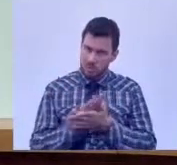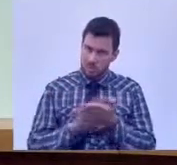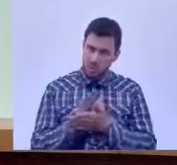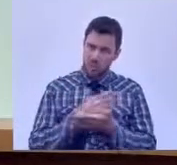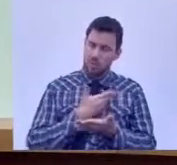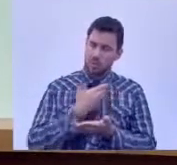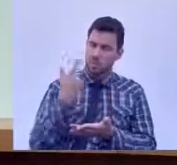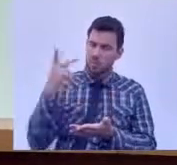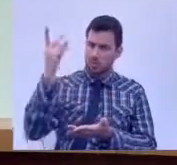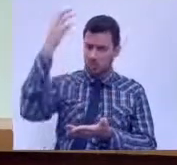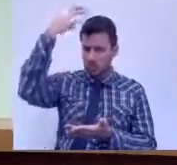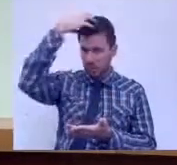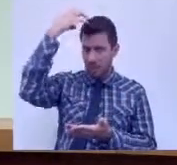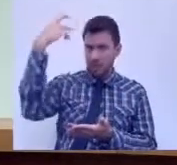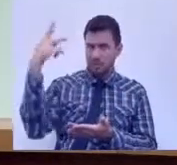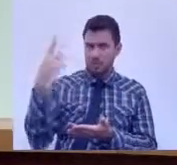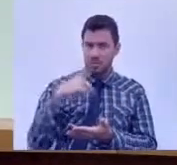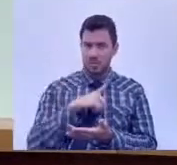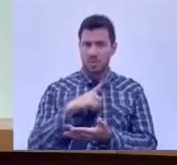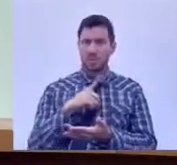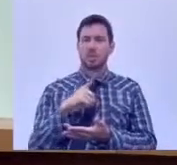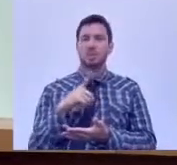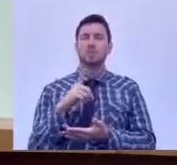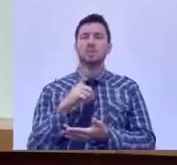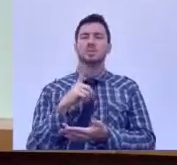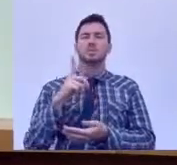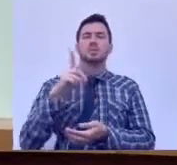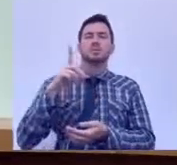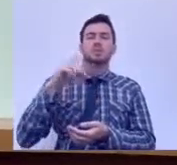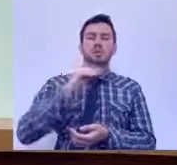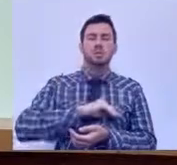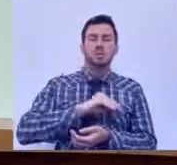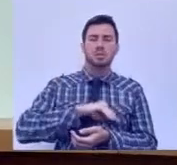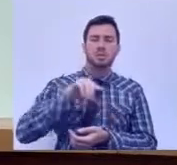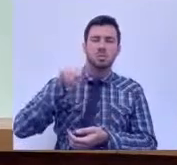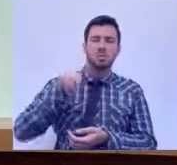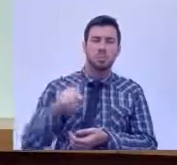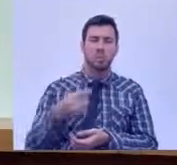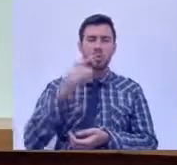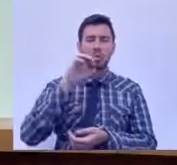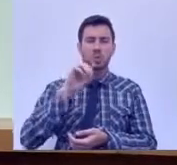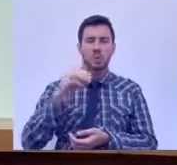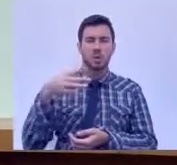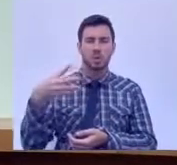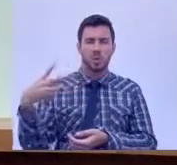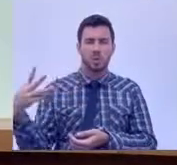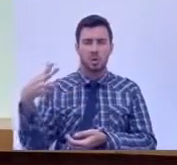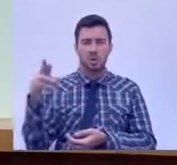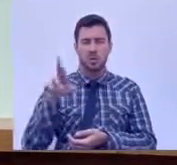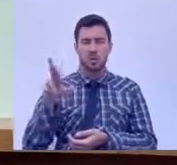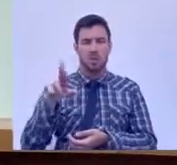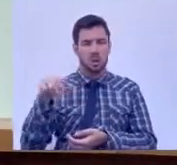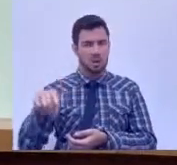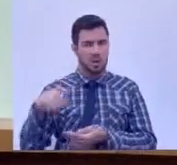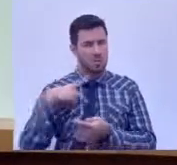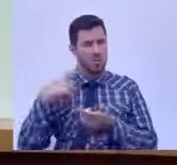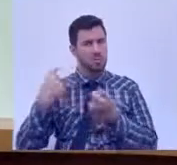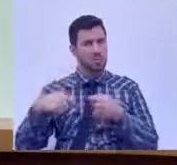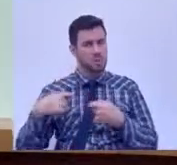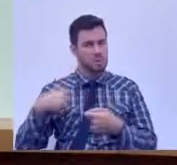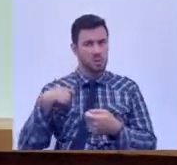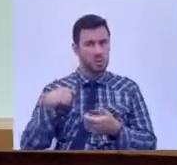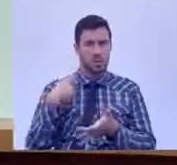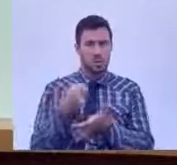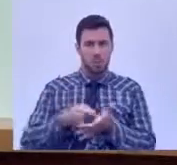rei, que está lá, ganha um salário de R$ 1.043 por mês, um serviço insalubre, ele é obrigado a ficar trabalhando lá no sol